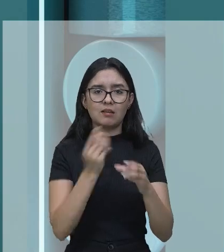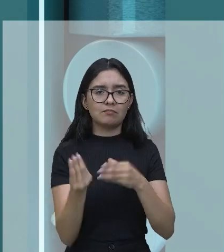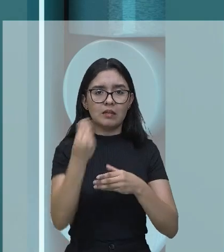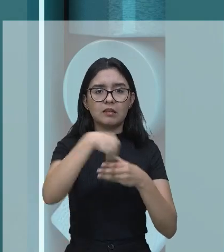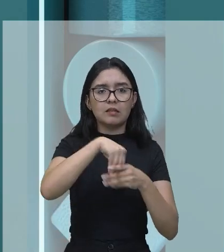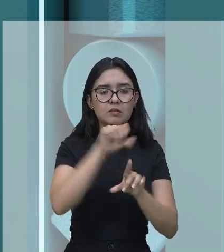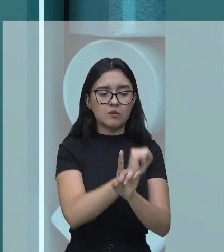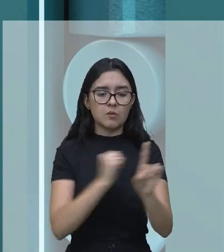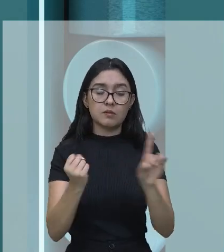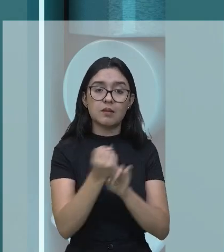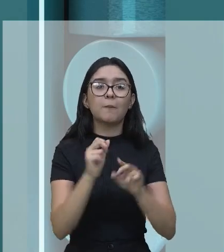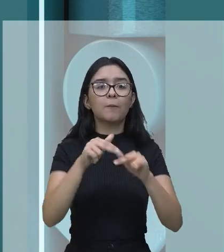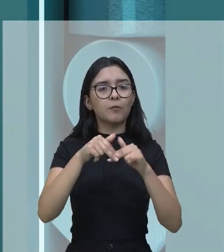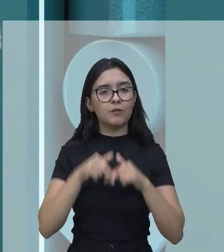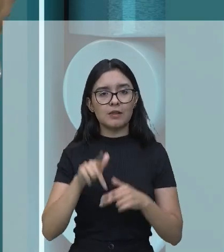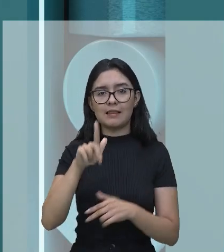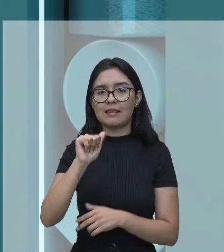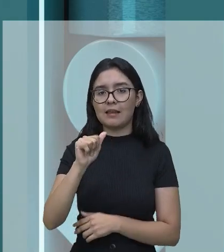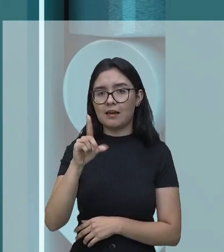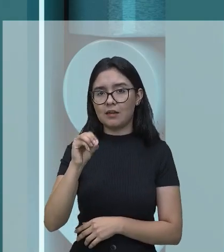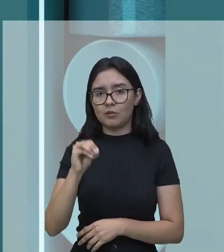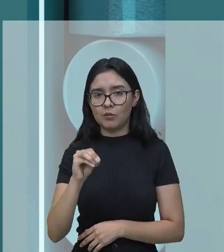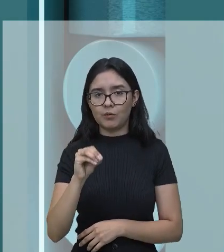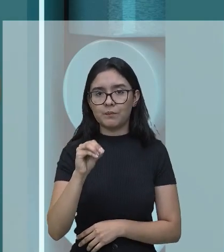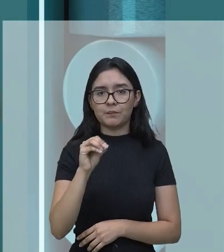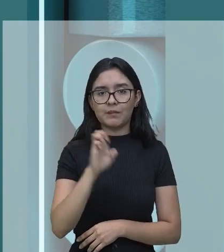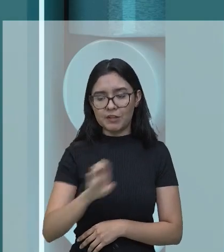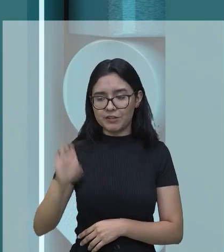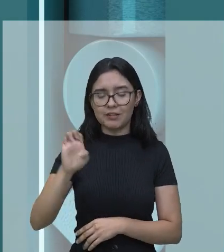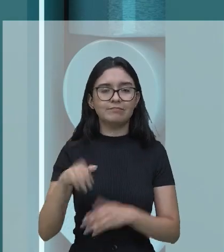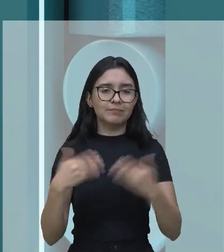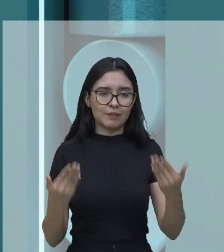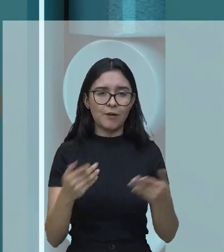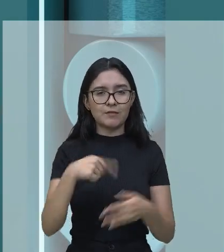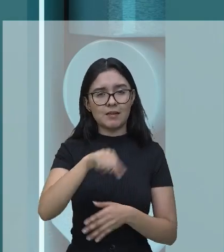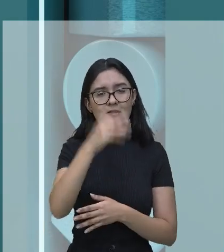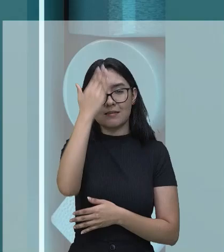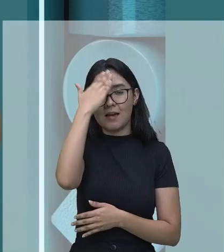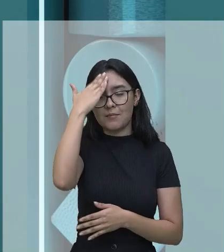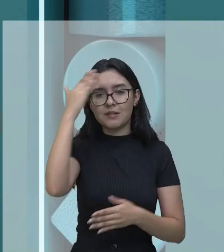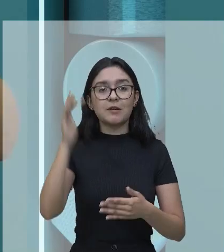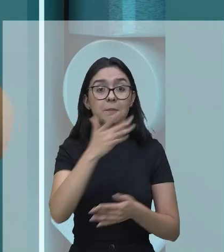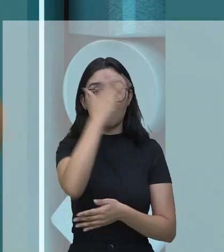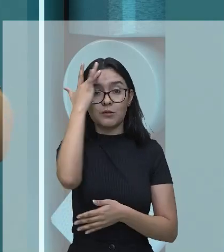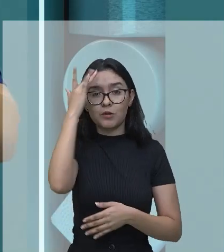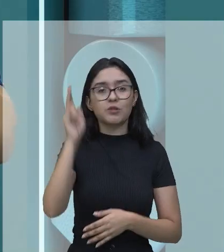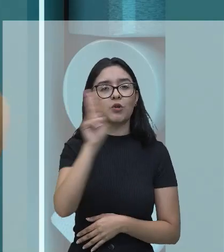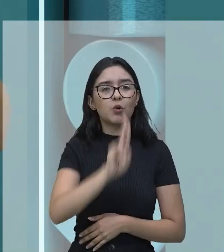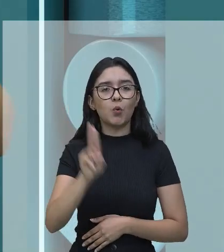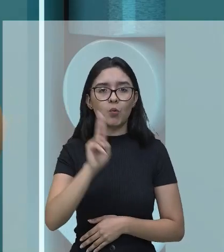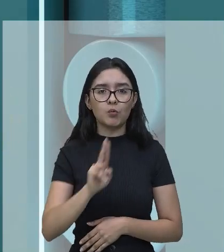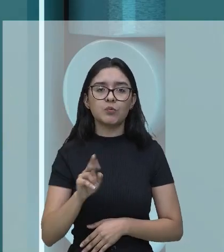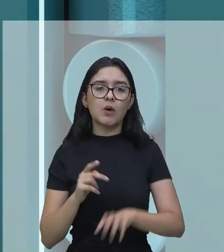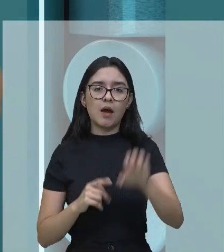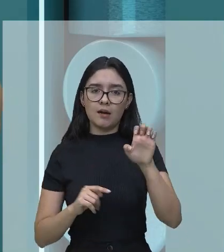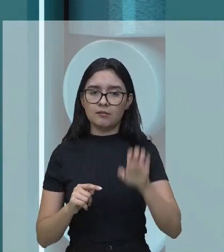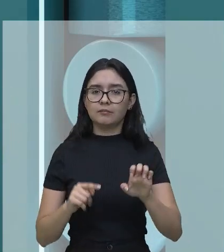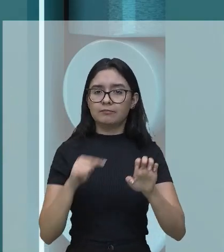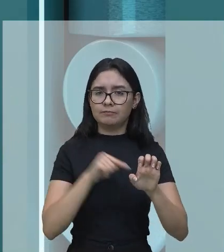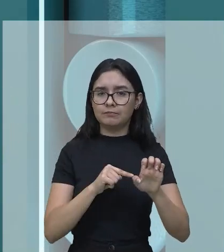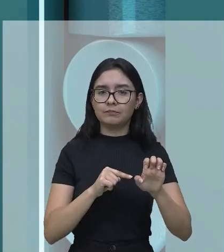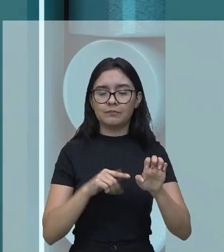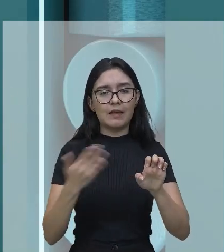ele coloca o lado esquerdo aí. Ora, normalmente as pessoas que são canhotas, né, elas têm aí algumas dificuldades, né, a questão